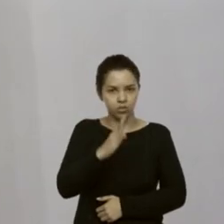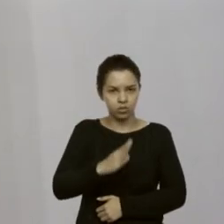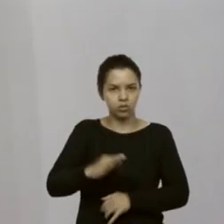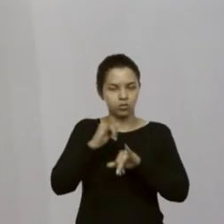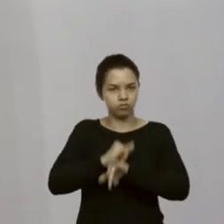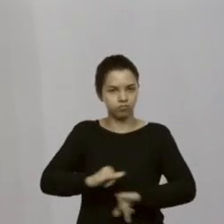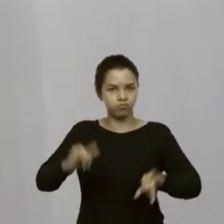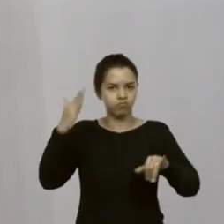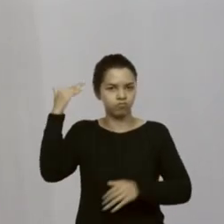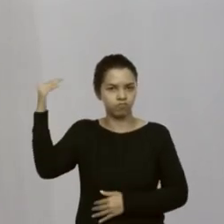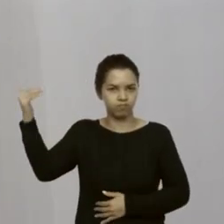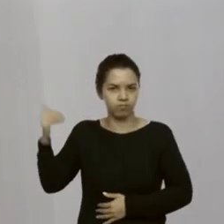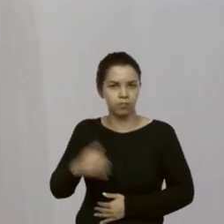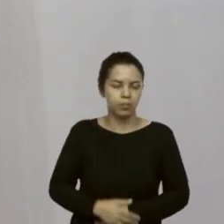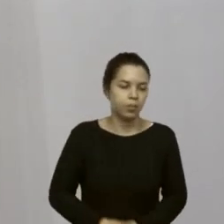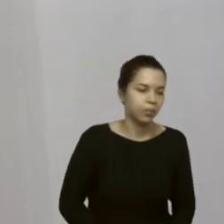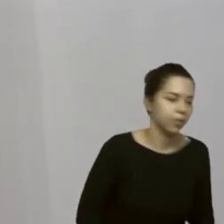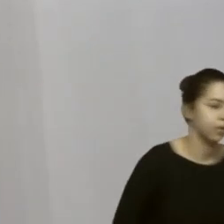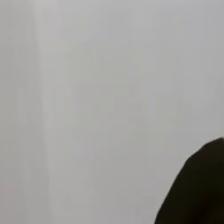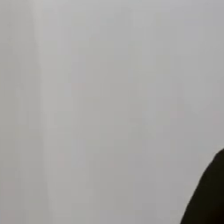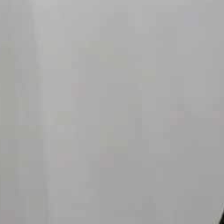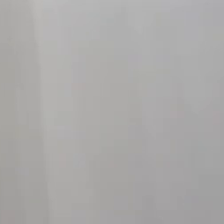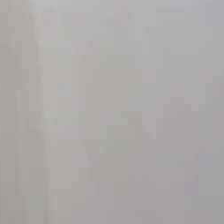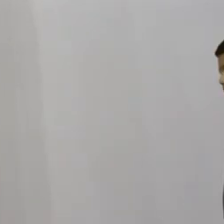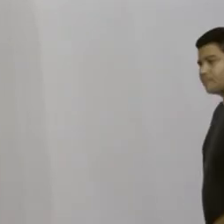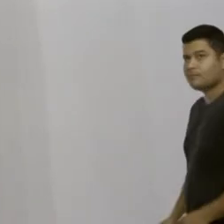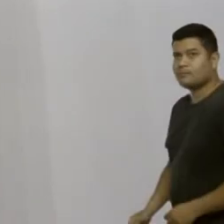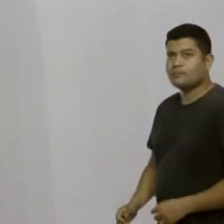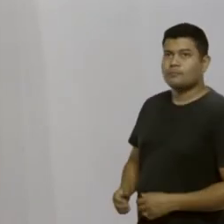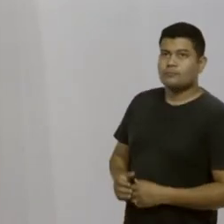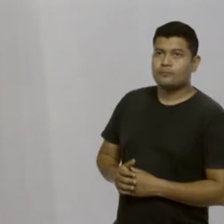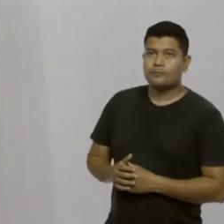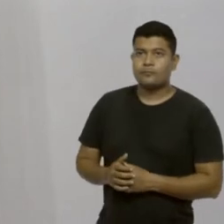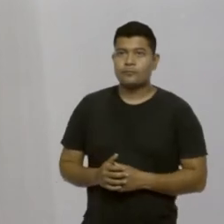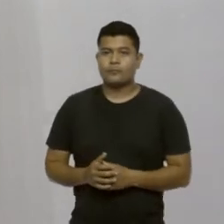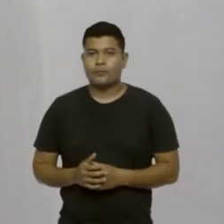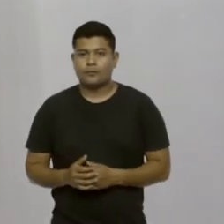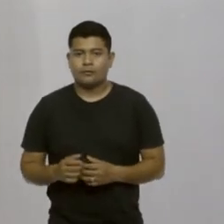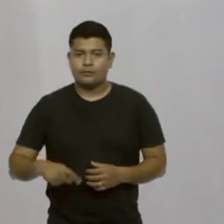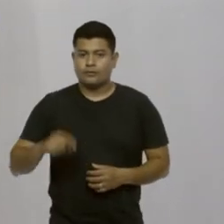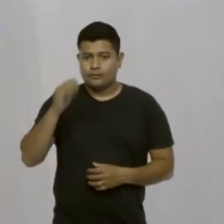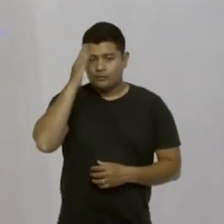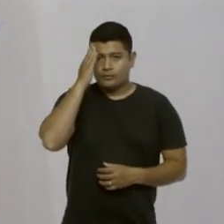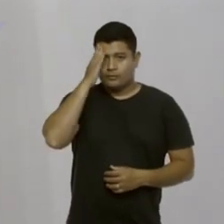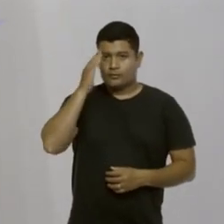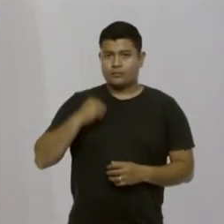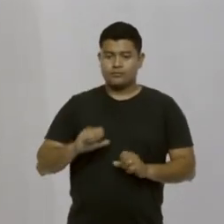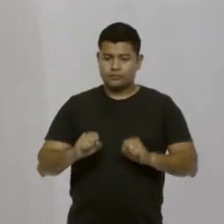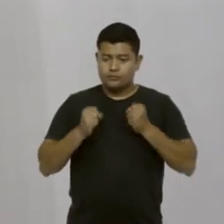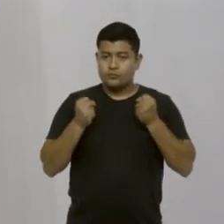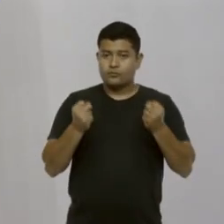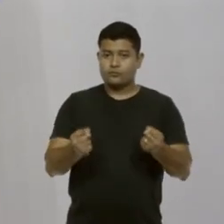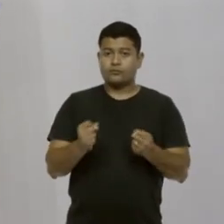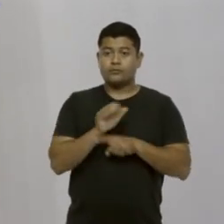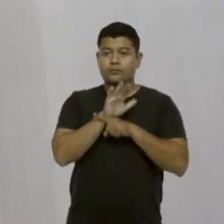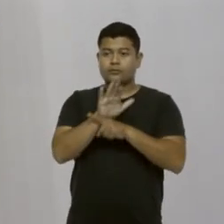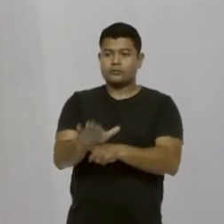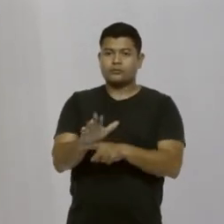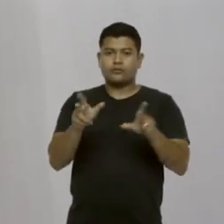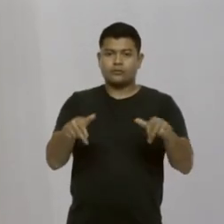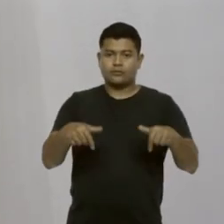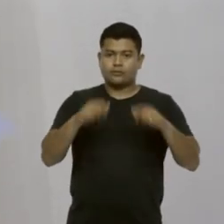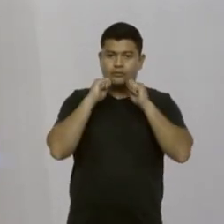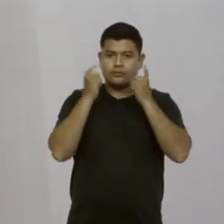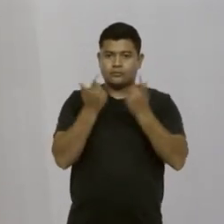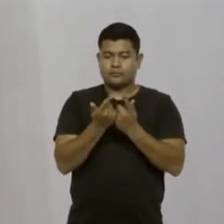temos a convicção de que fazemos o nosso melhor, assim como esse parlamento, em benefício do nosso Estado de Santa Catarina.